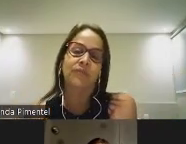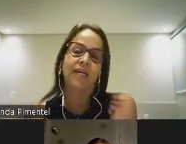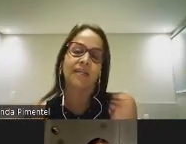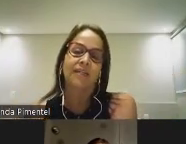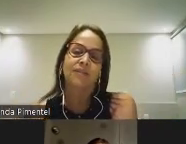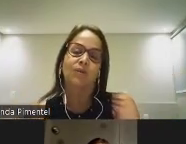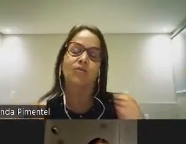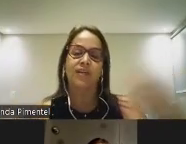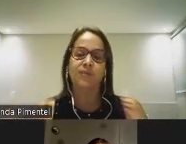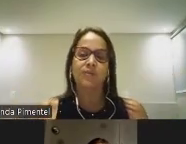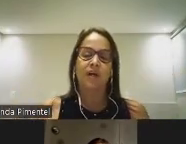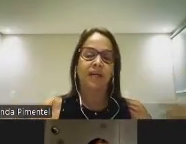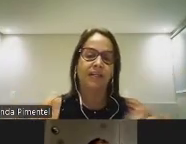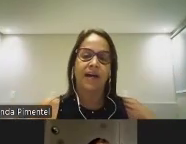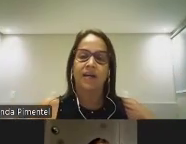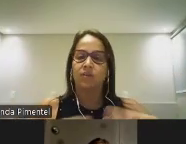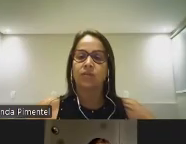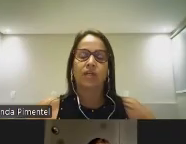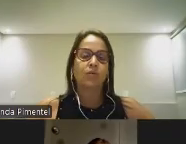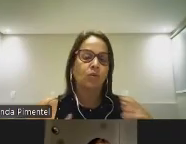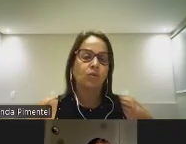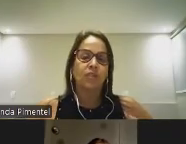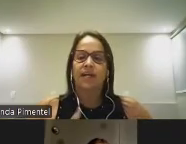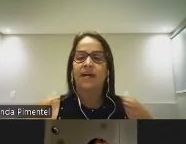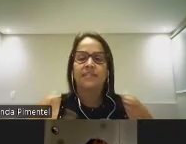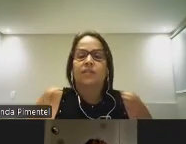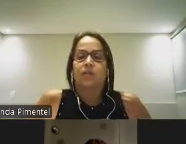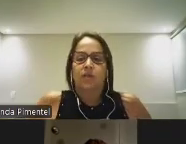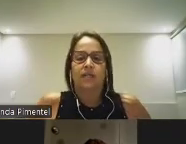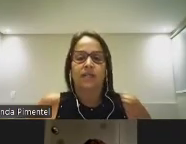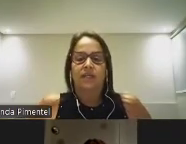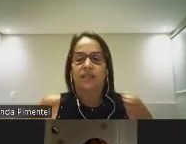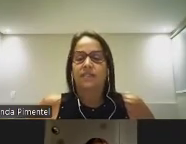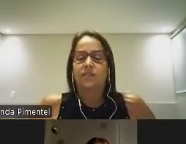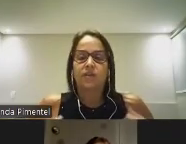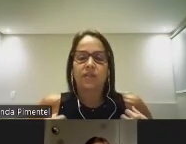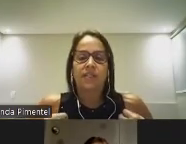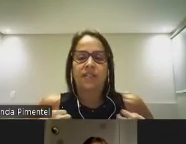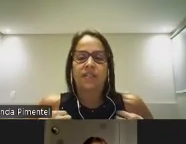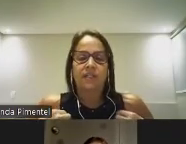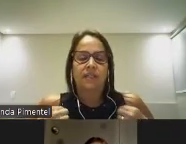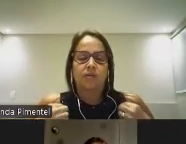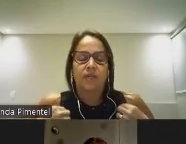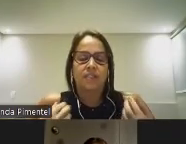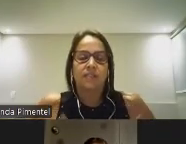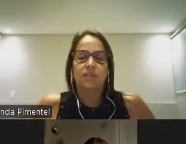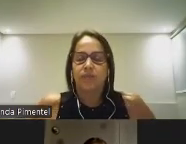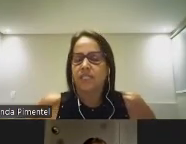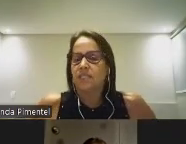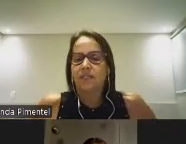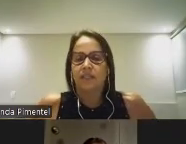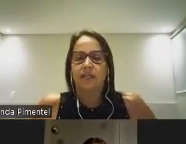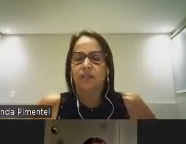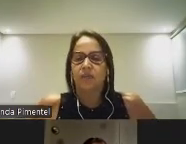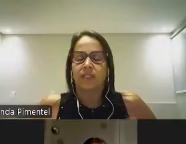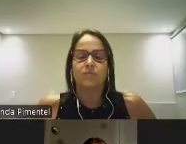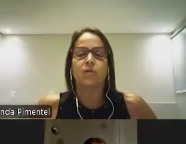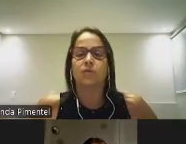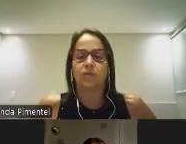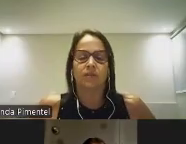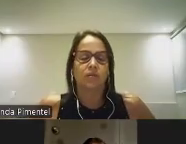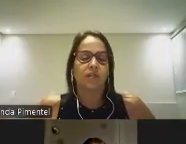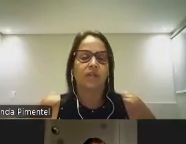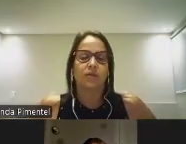piorou, né? Se eu converso com um colega, eu não tenho como tirar essa droga. Essa droga o paciente precisa dela de